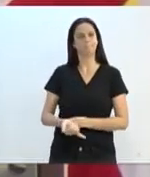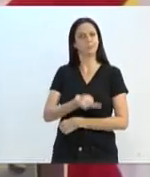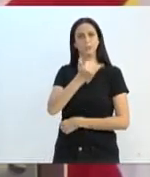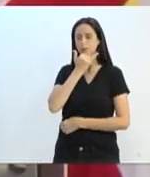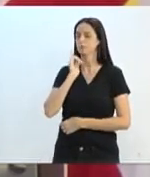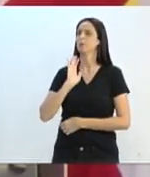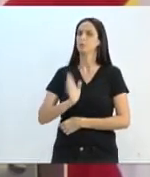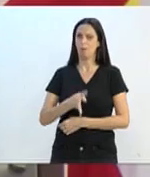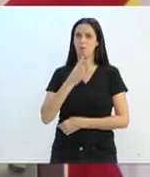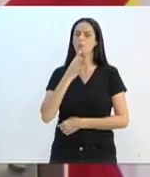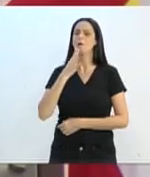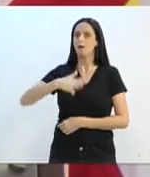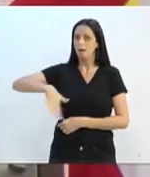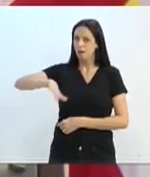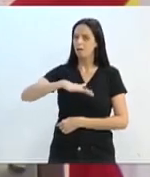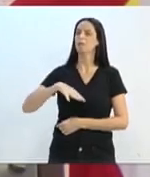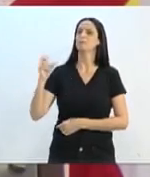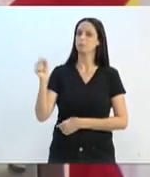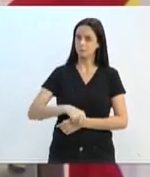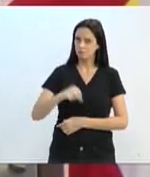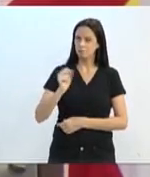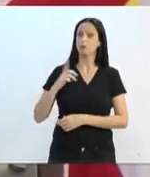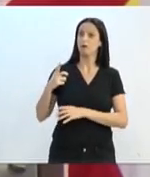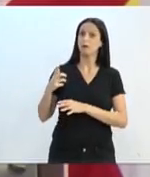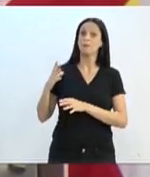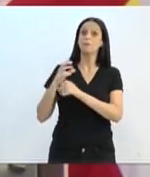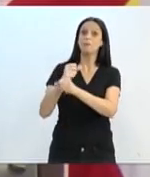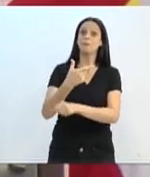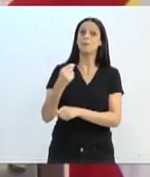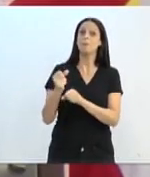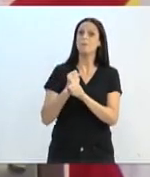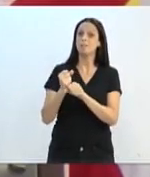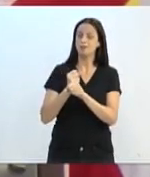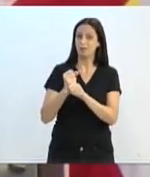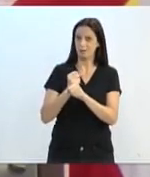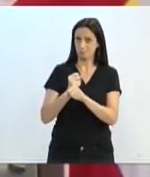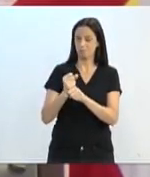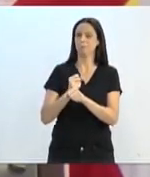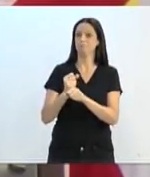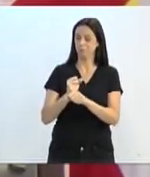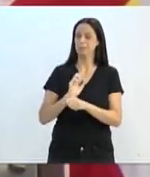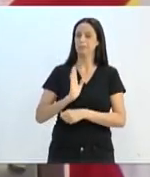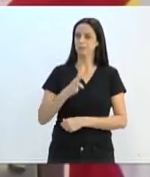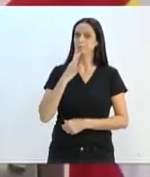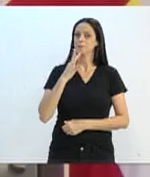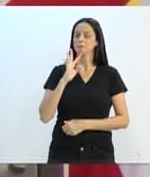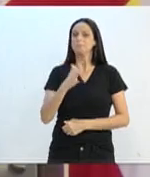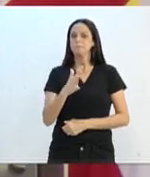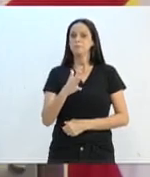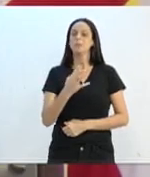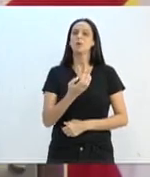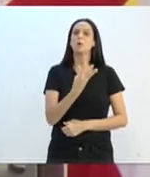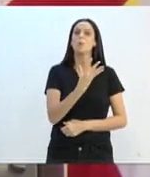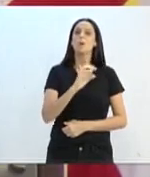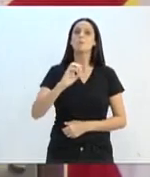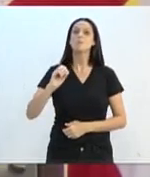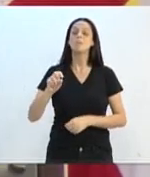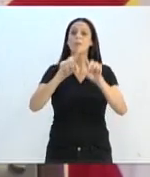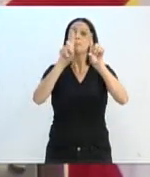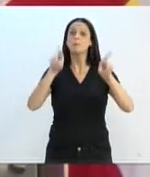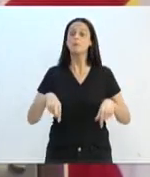dentro aí nessa área, eu trabalho já há 20 anos, e saiu ali num número de mais ou menos de quase 400 trabalhadores,